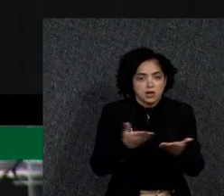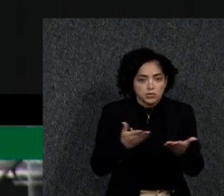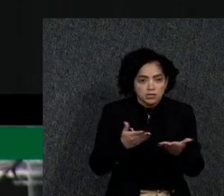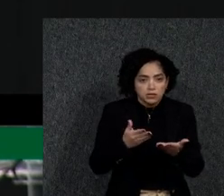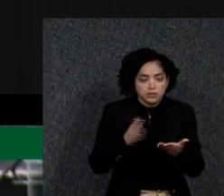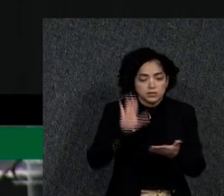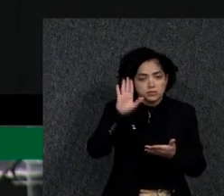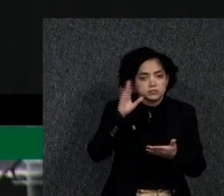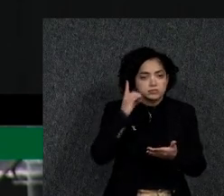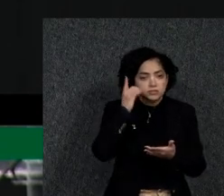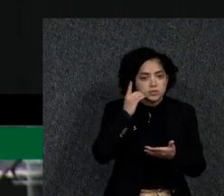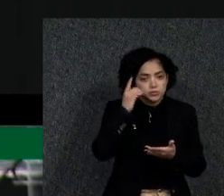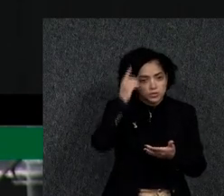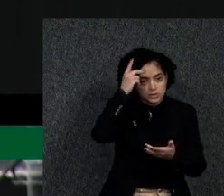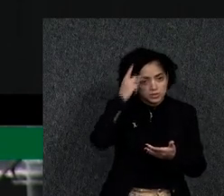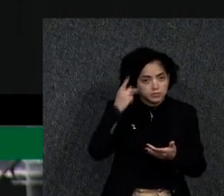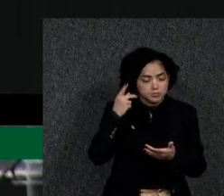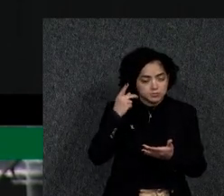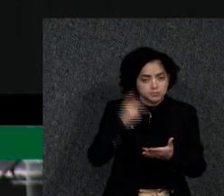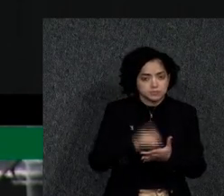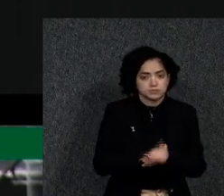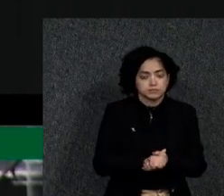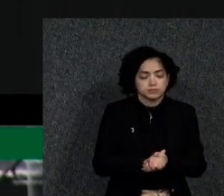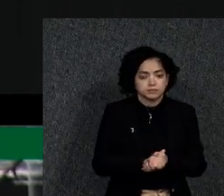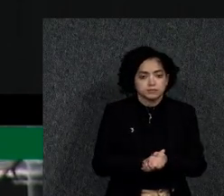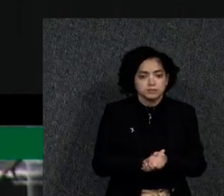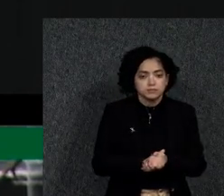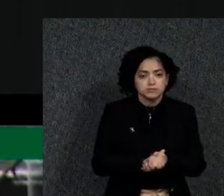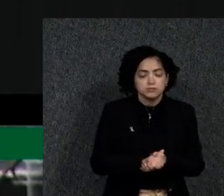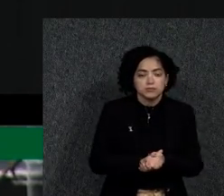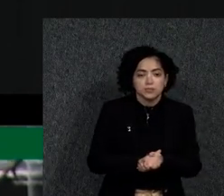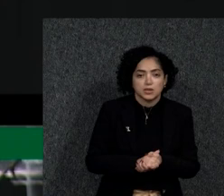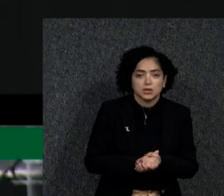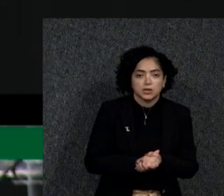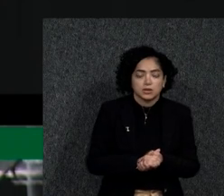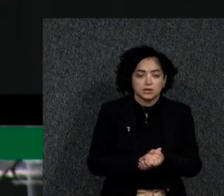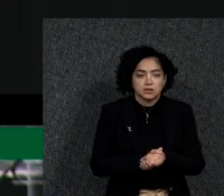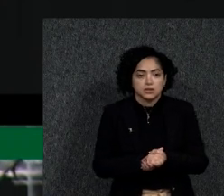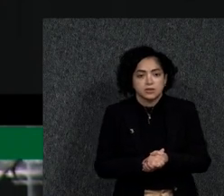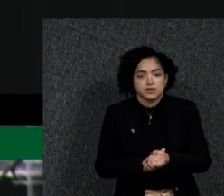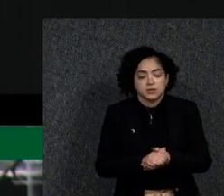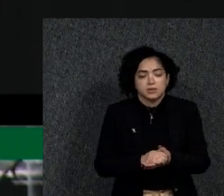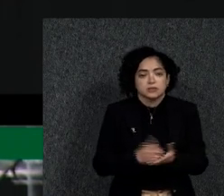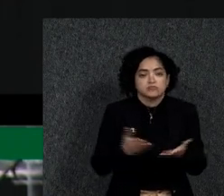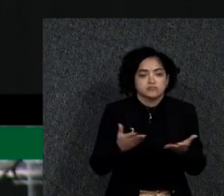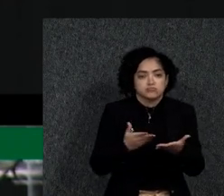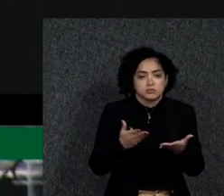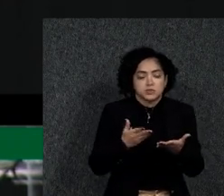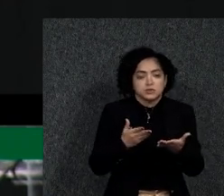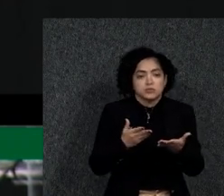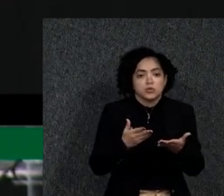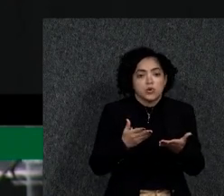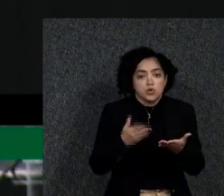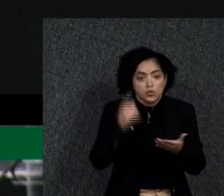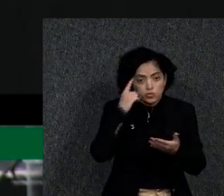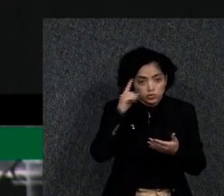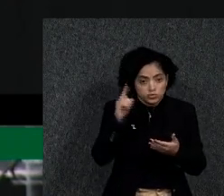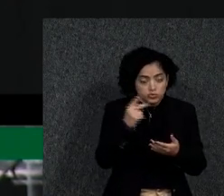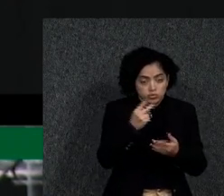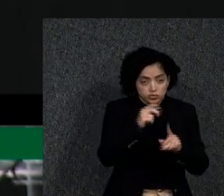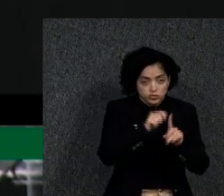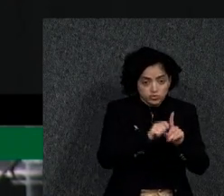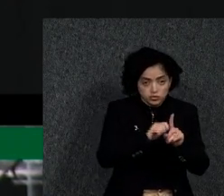vítima fatal foi contabilizada. O episódio de hoje nos lembra de que não